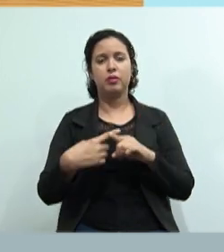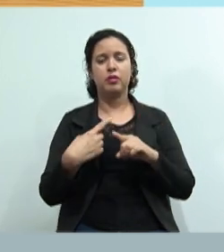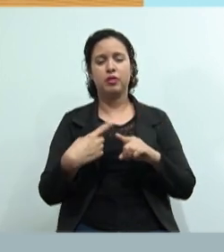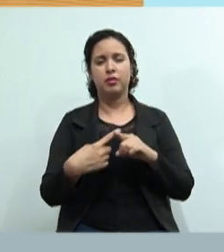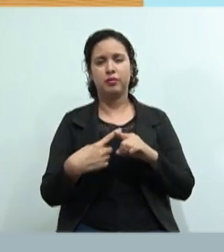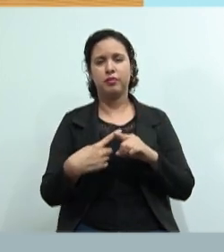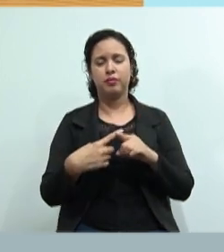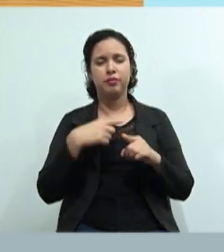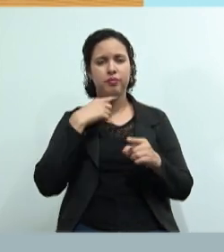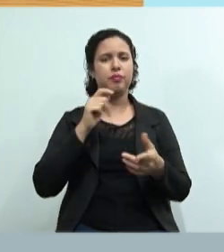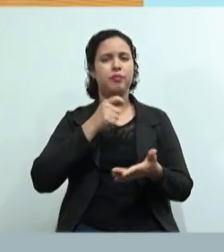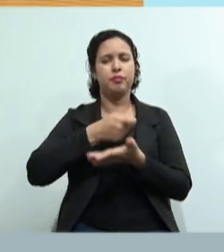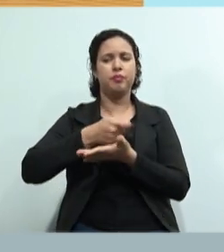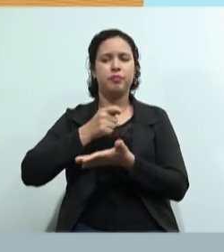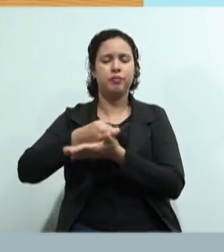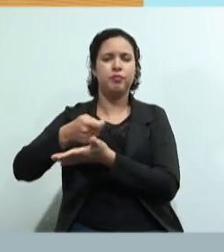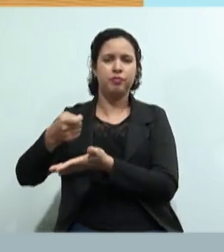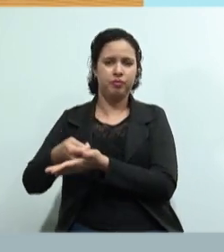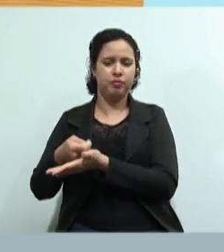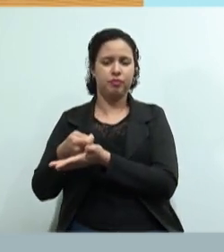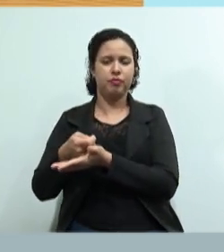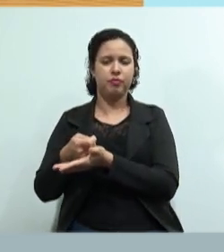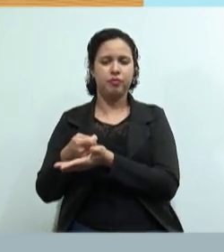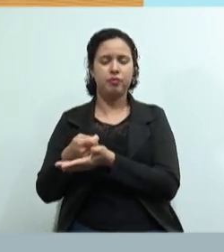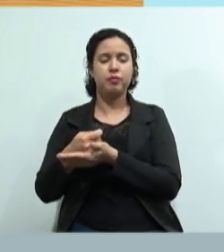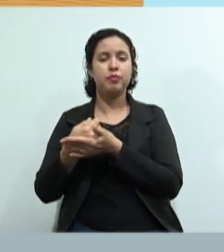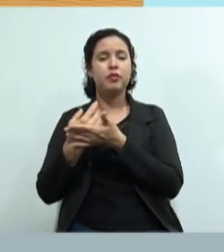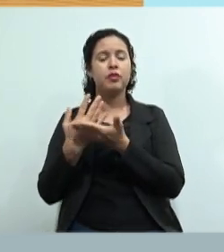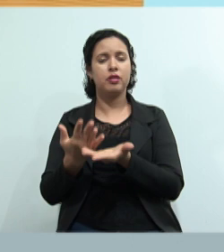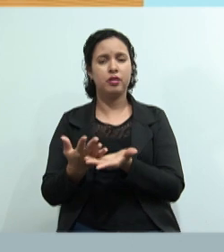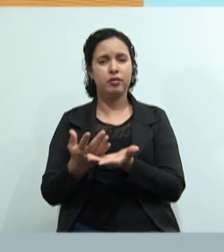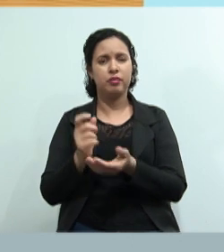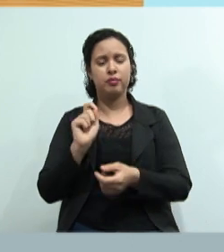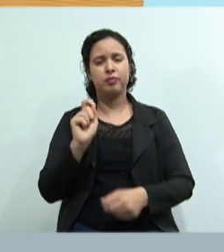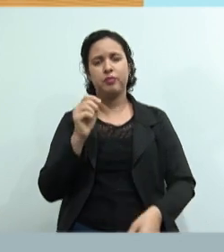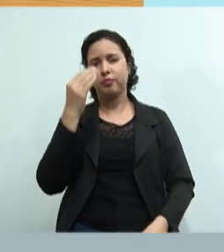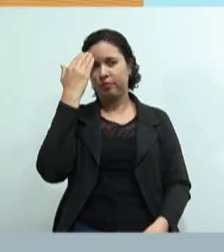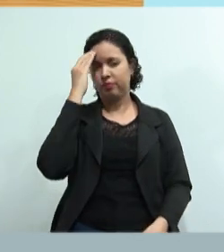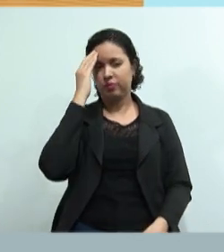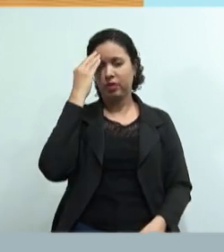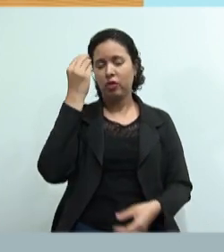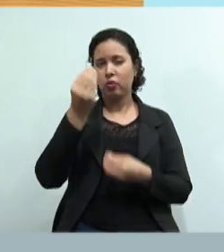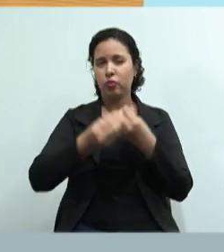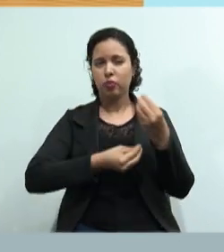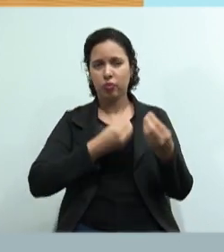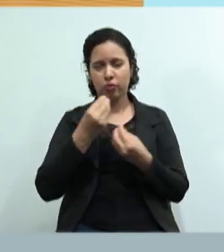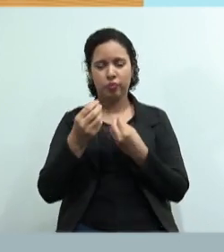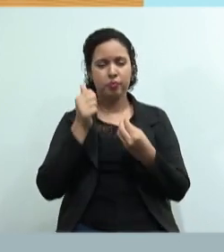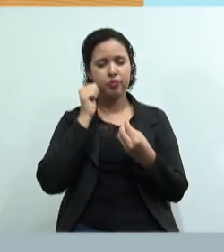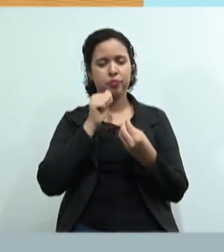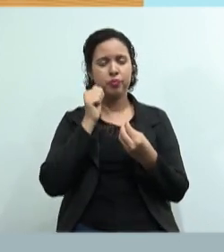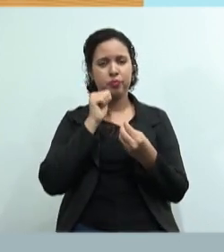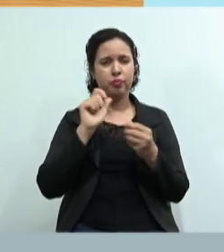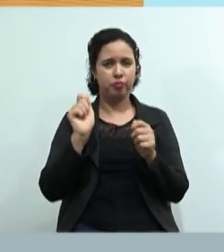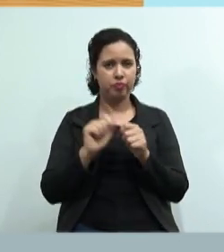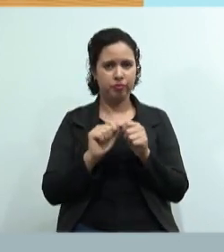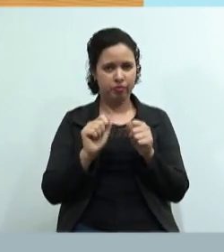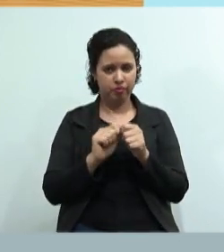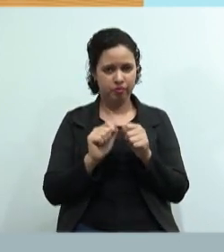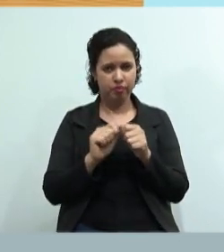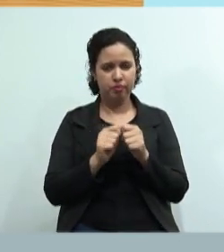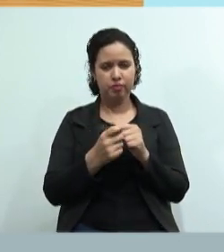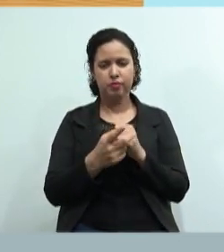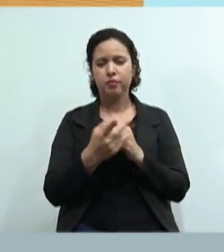e despesas. Para que isso não aconteça, vamos entender como a Carminha formará os preços de